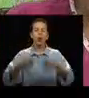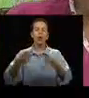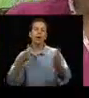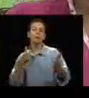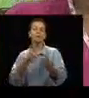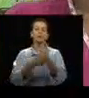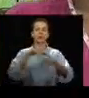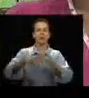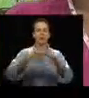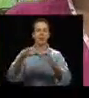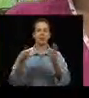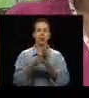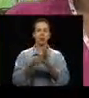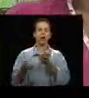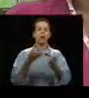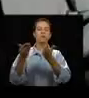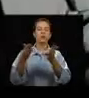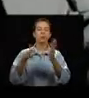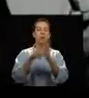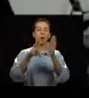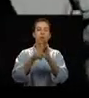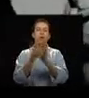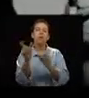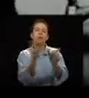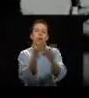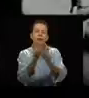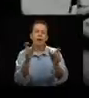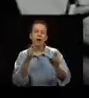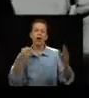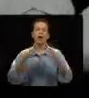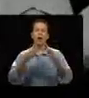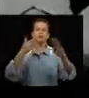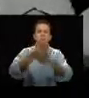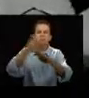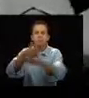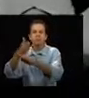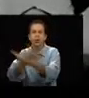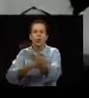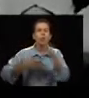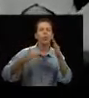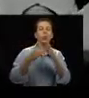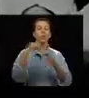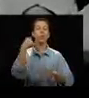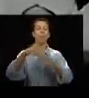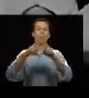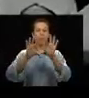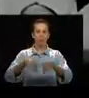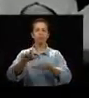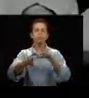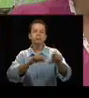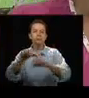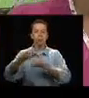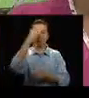para Angicos para fazermos o levantamento do universo vocabular. Então íamos de casa em casa e ao final selecionaram,